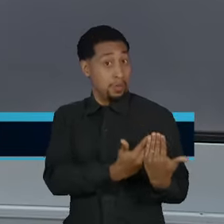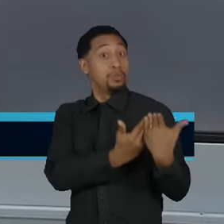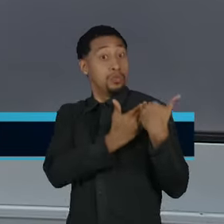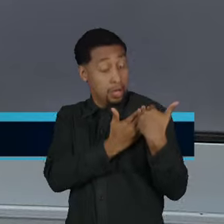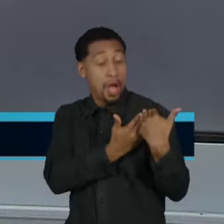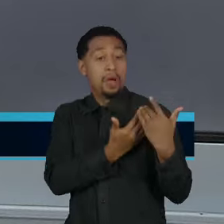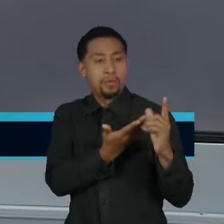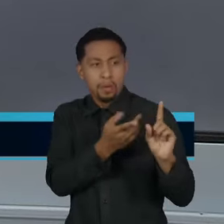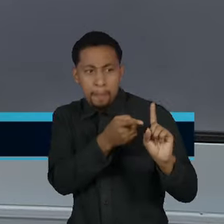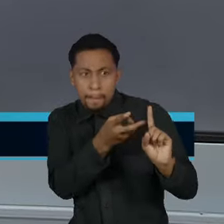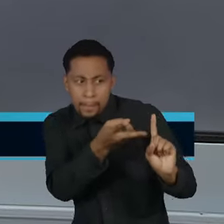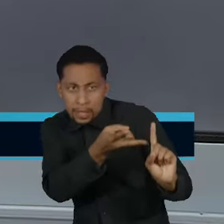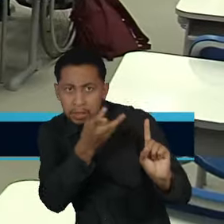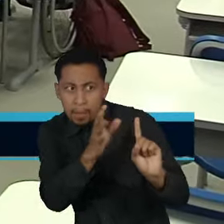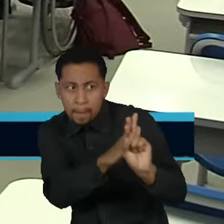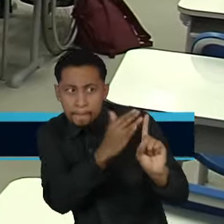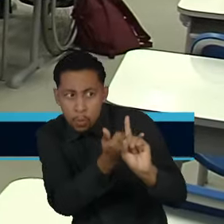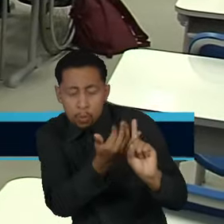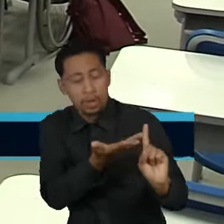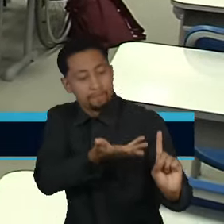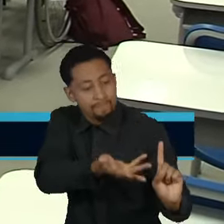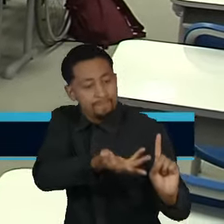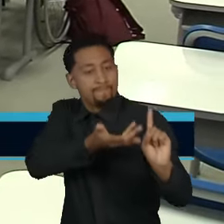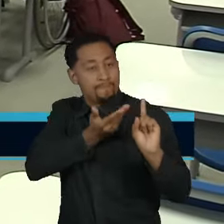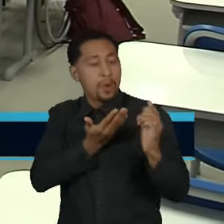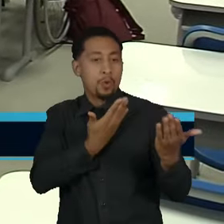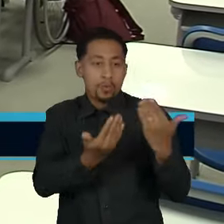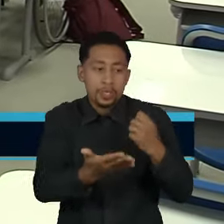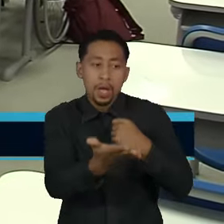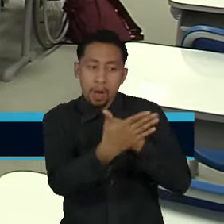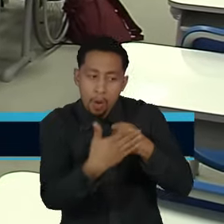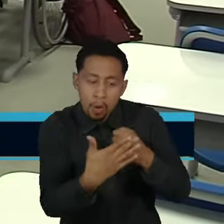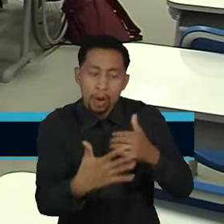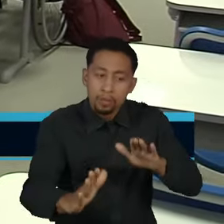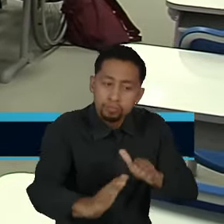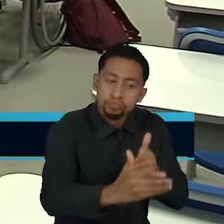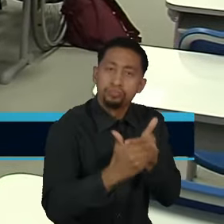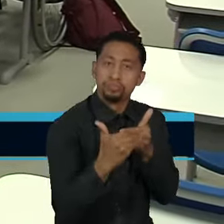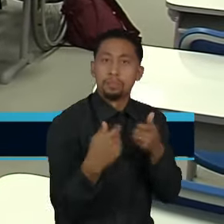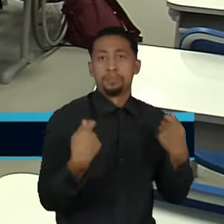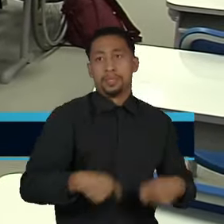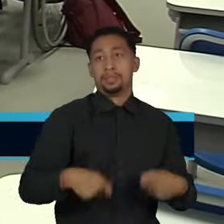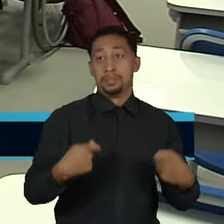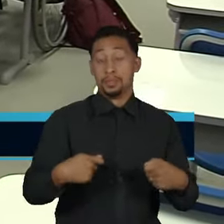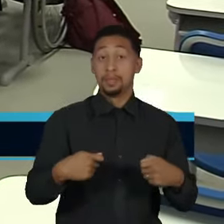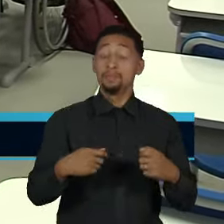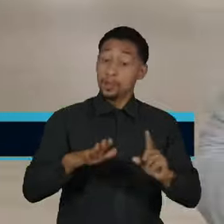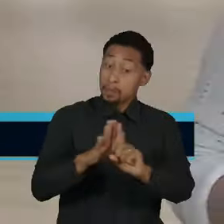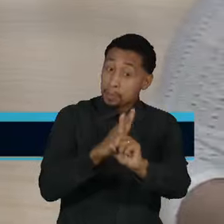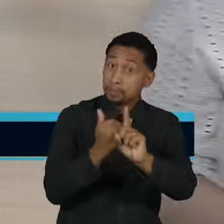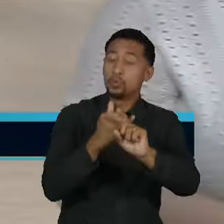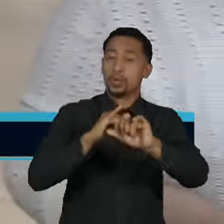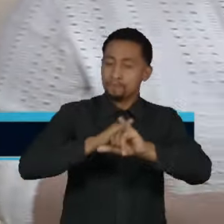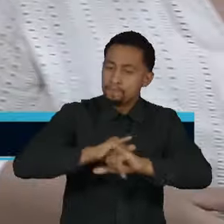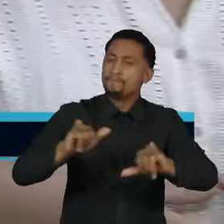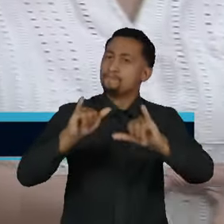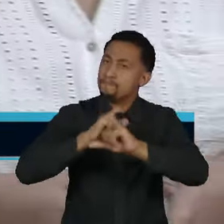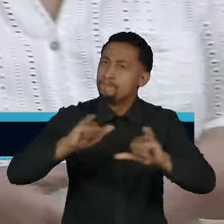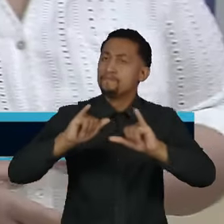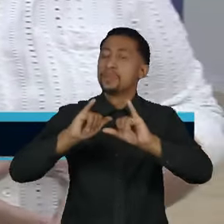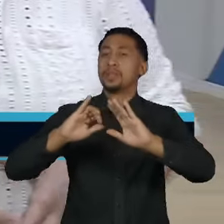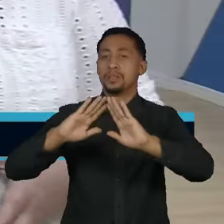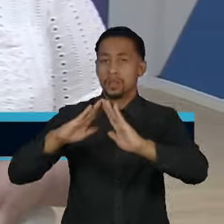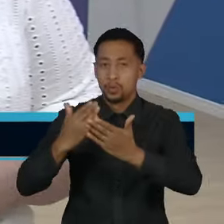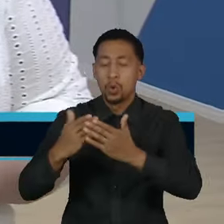prevenir o aparecimento de novos casos. O assunto é tema em sala de aula durante todo o ano, mas além disso, a coordenação